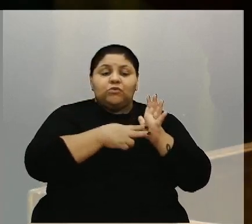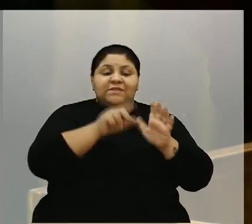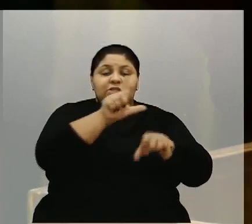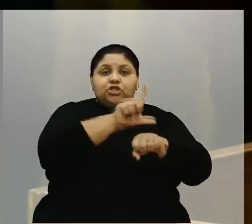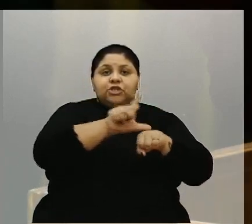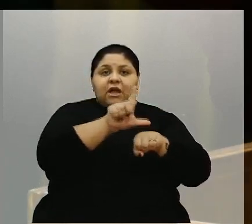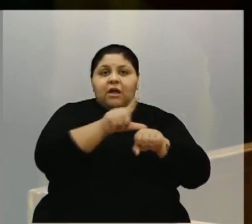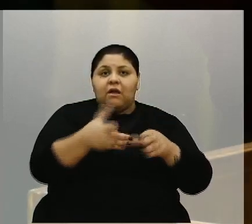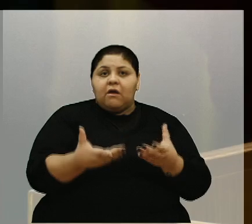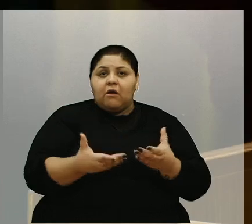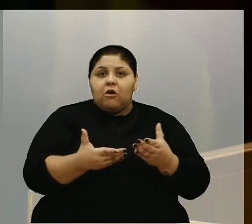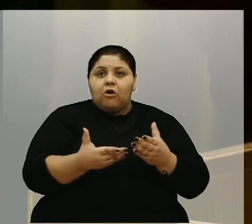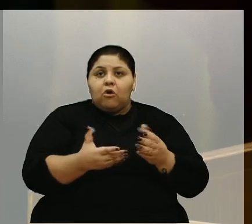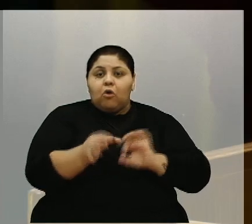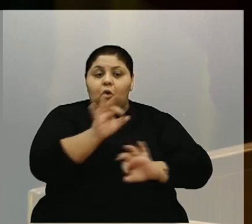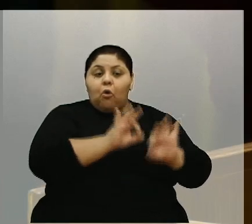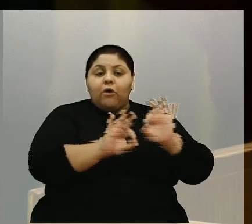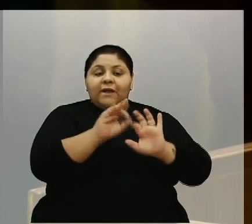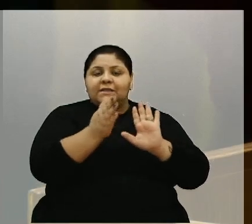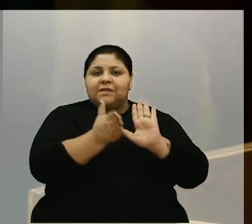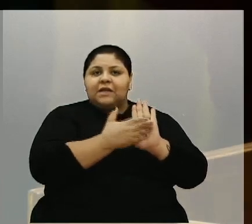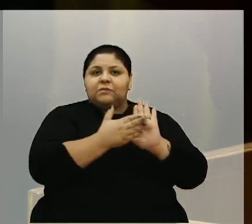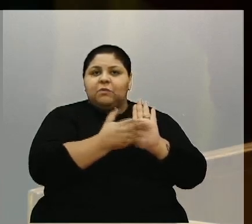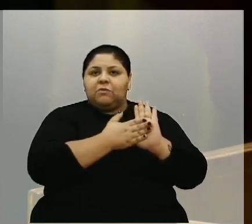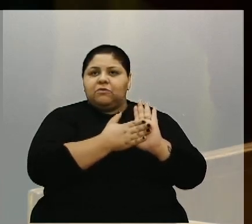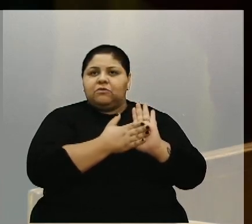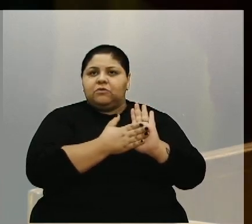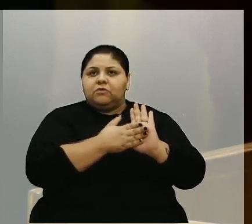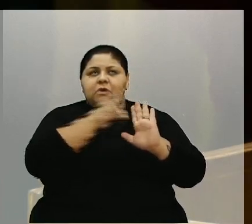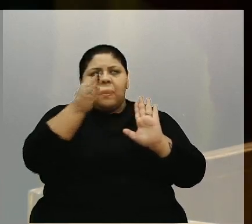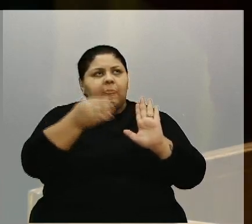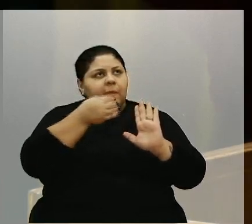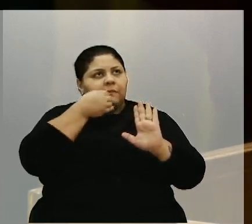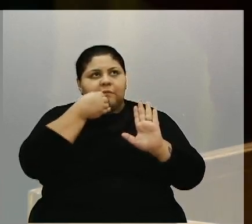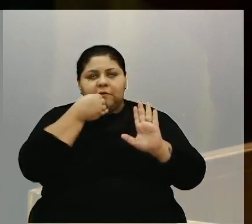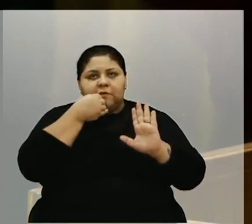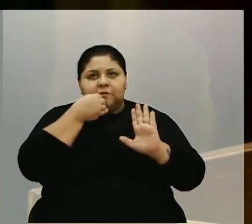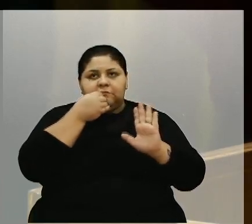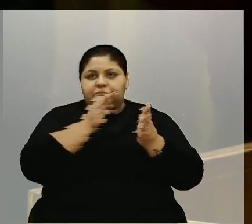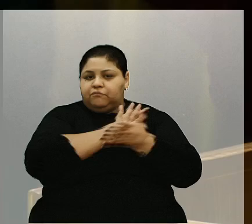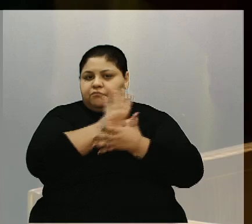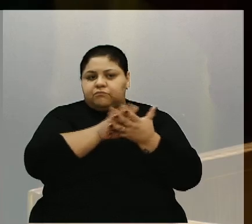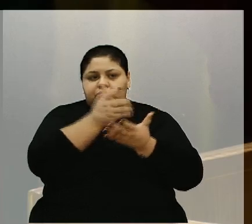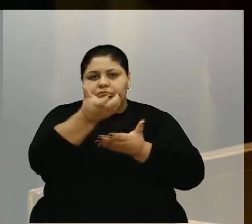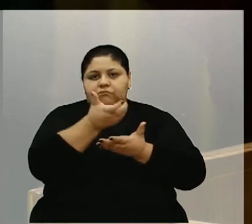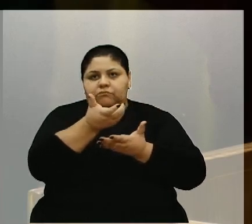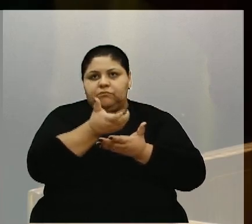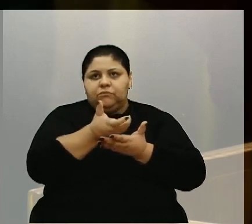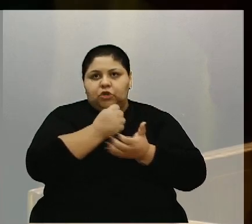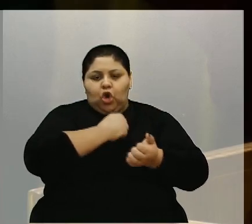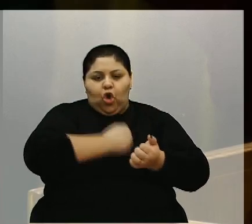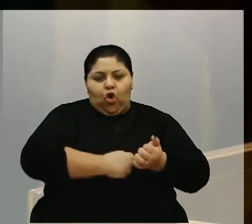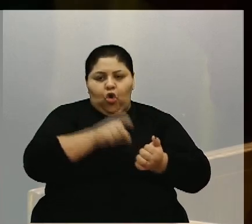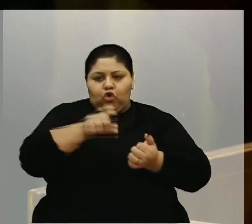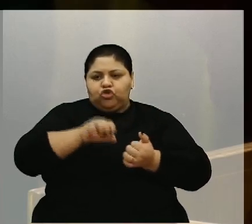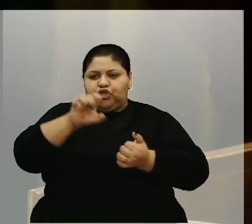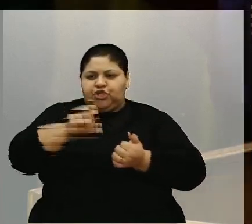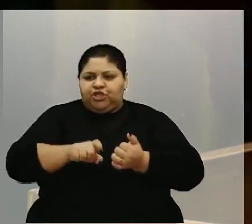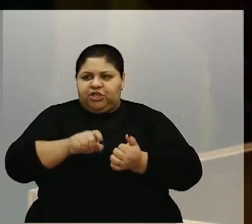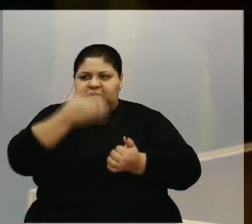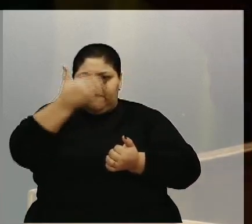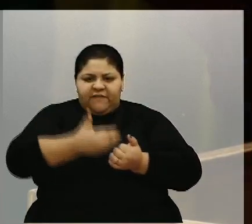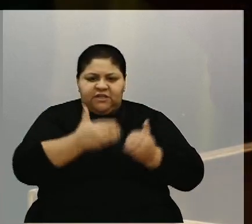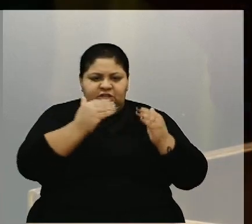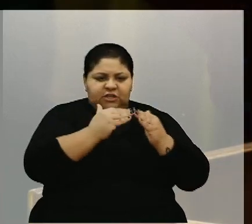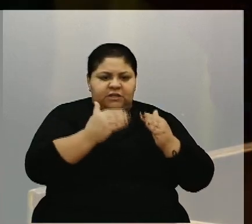aqui. Construíram essas propostas. É lógico que ninguém quer ter cocô ou xixi na frente da sua casa.